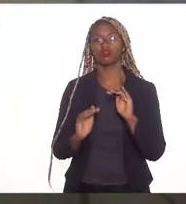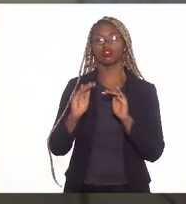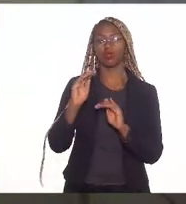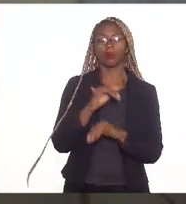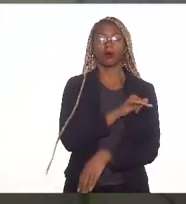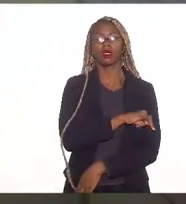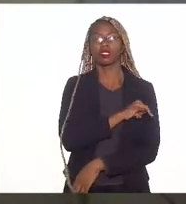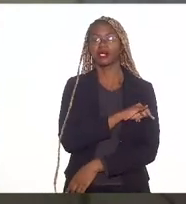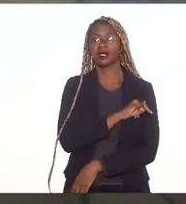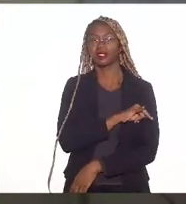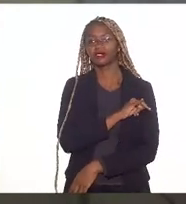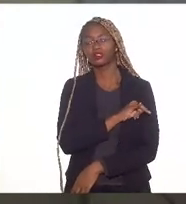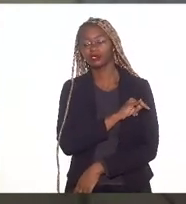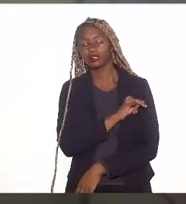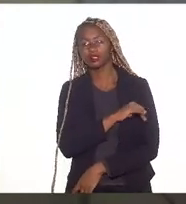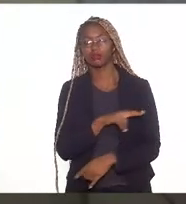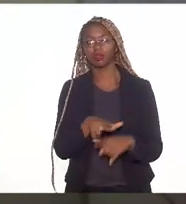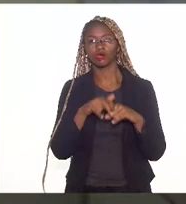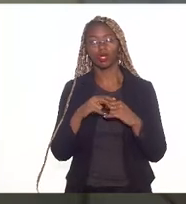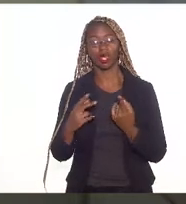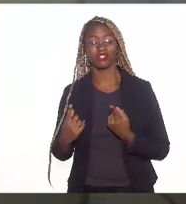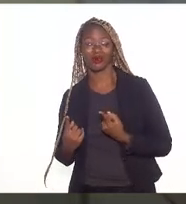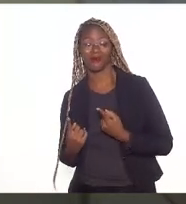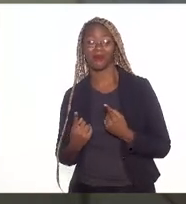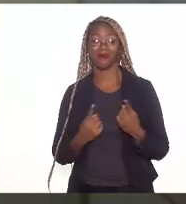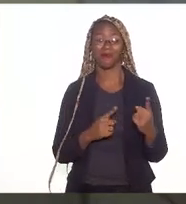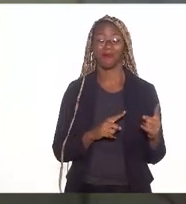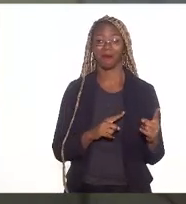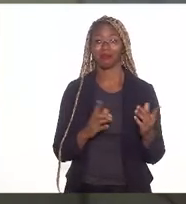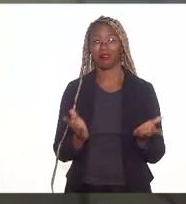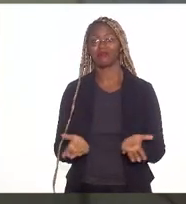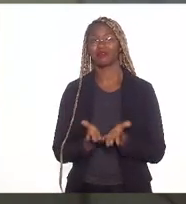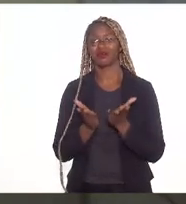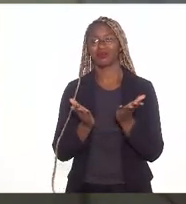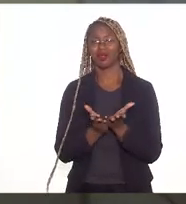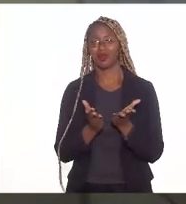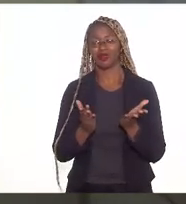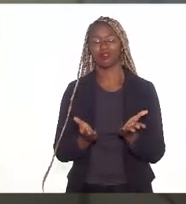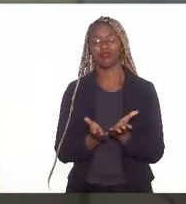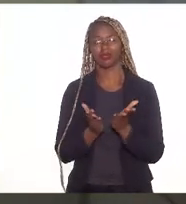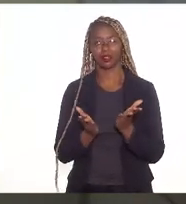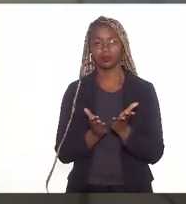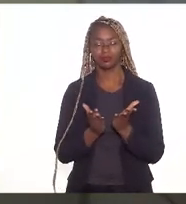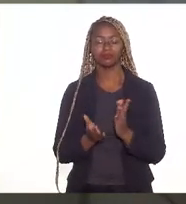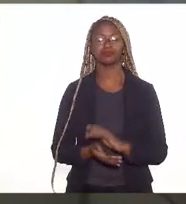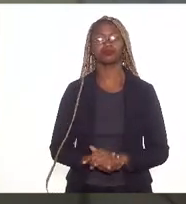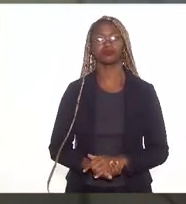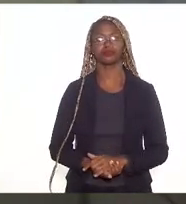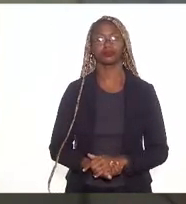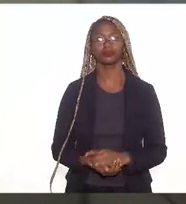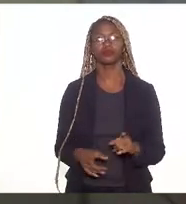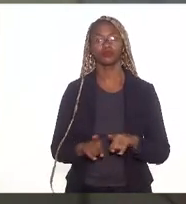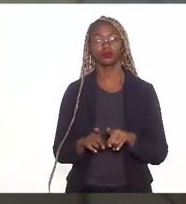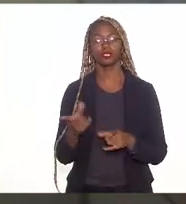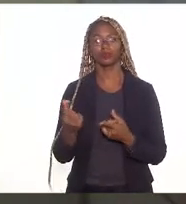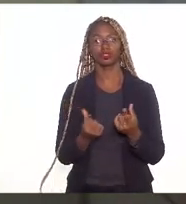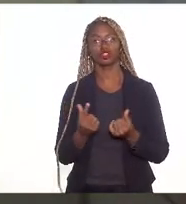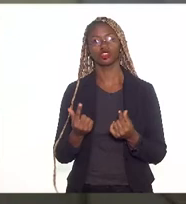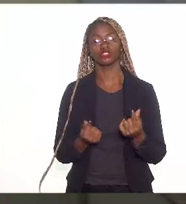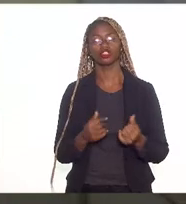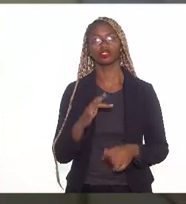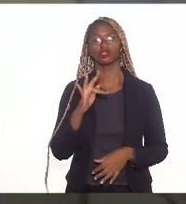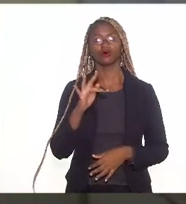o Fundo Estadual de Combate à Pobreza, né, e também os recursos do